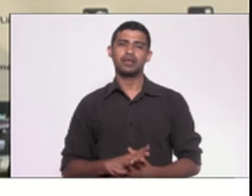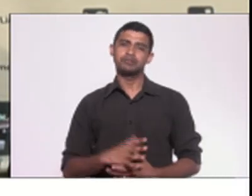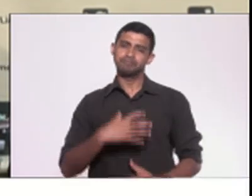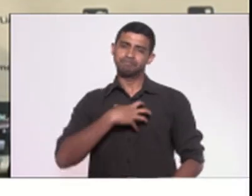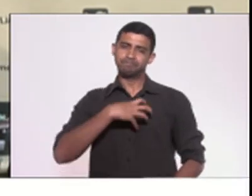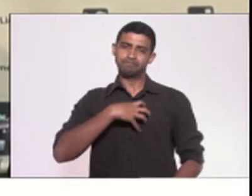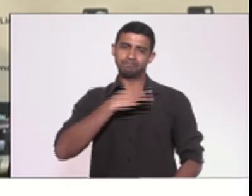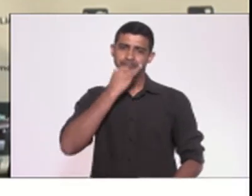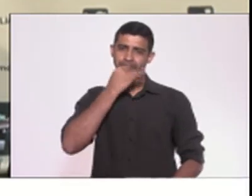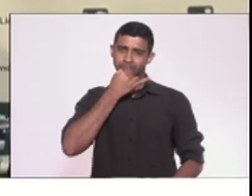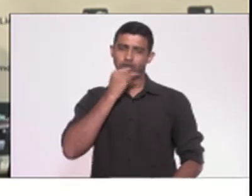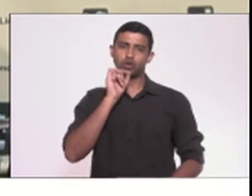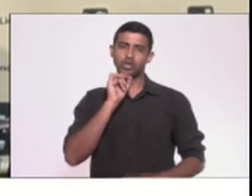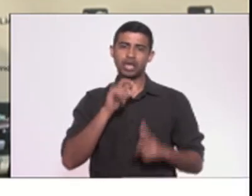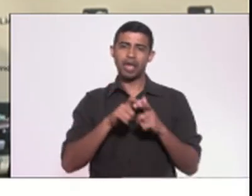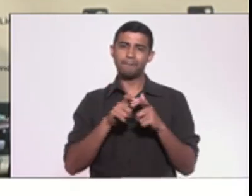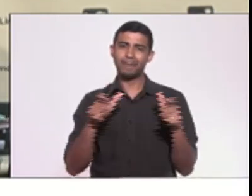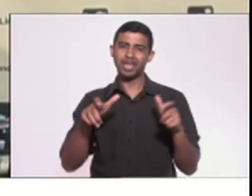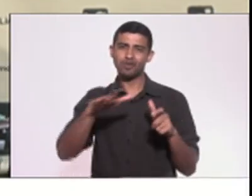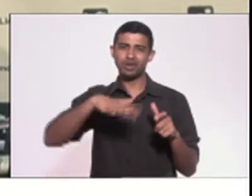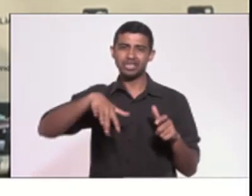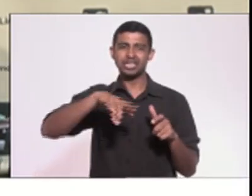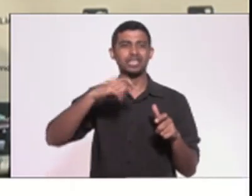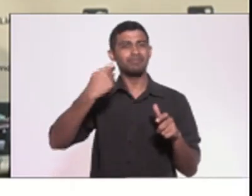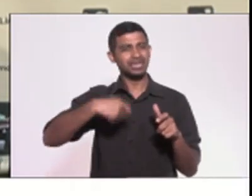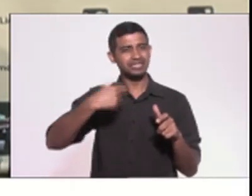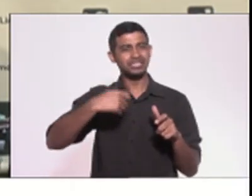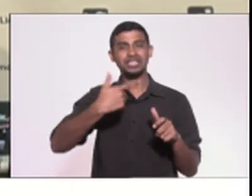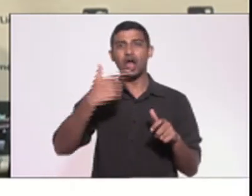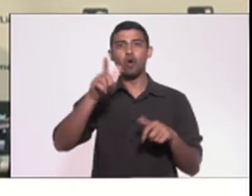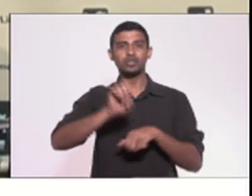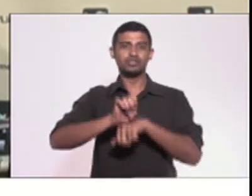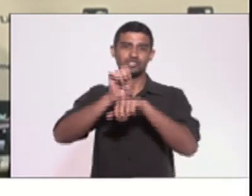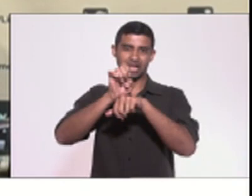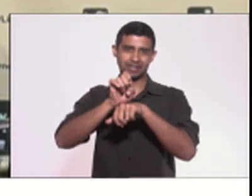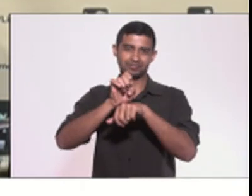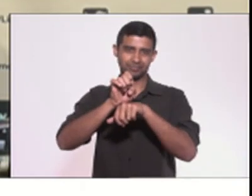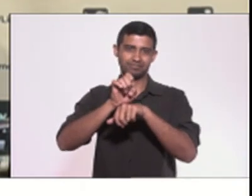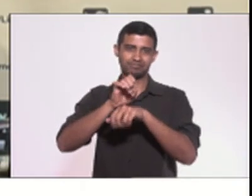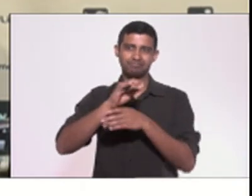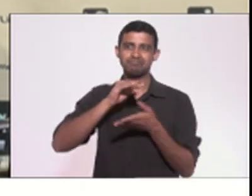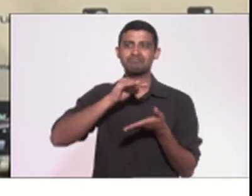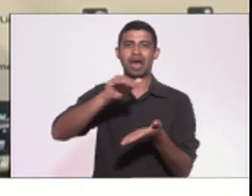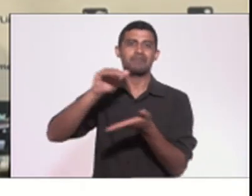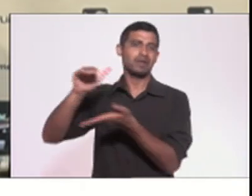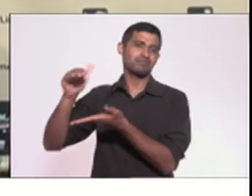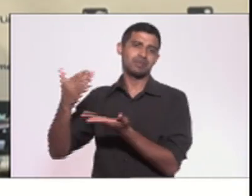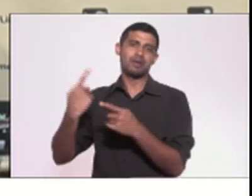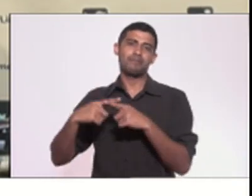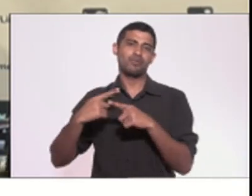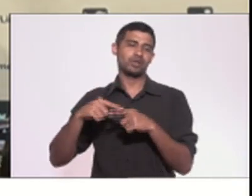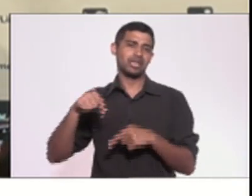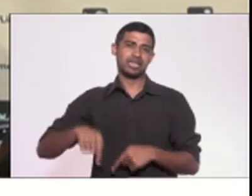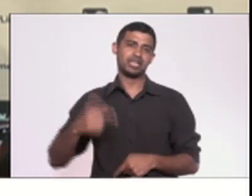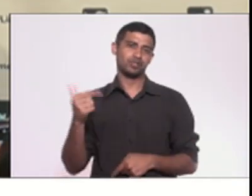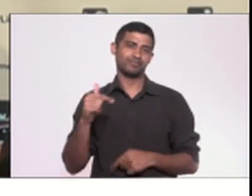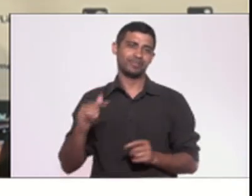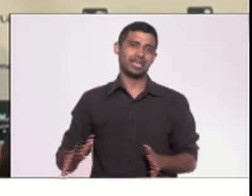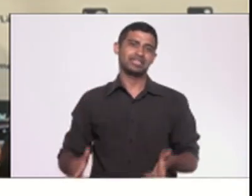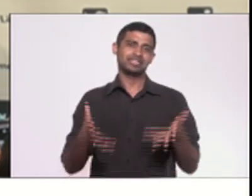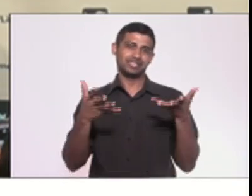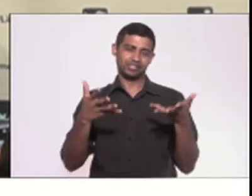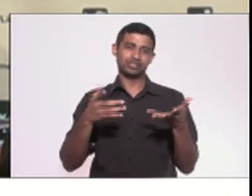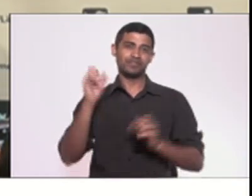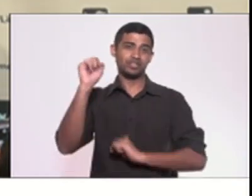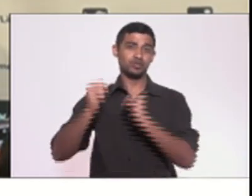que a maior parte nós temos que mandar para fora do nosso estado. Porque aqui não temos incentivo e as indústrias estão fora do estado do